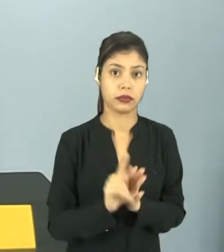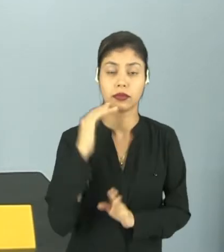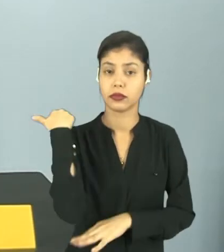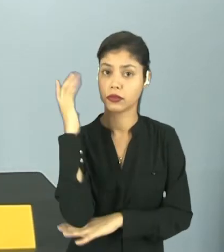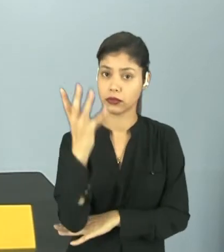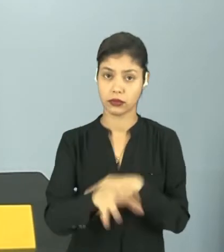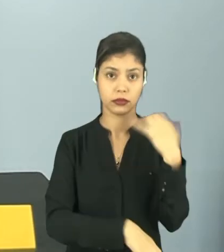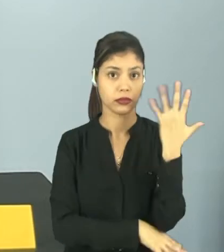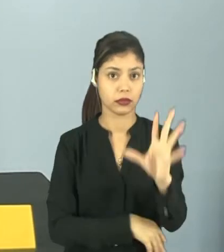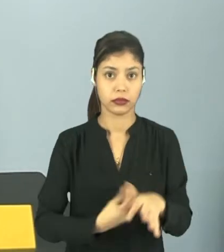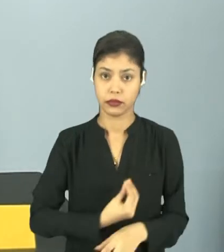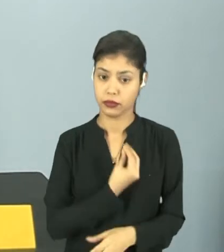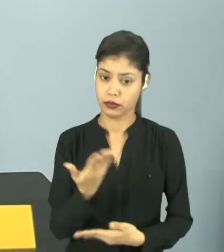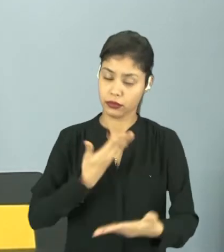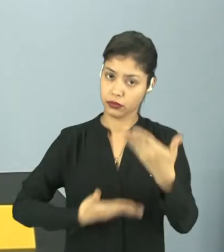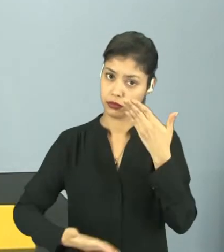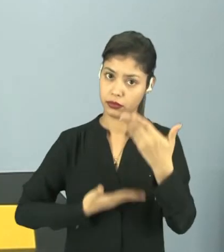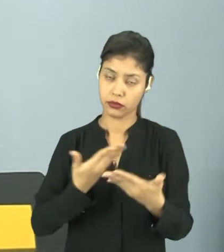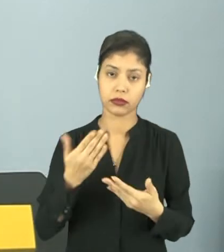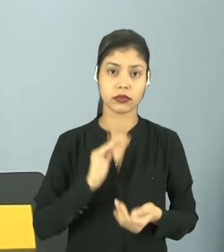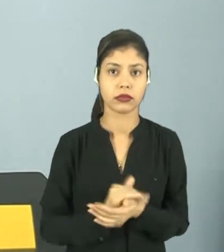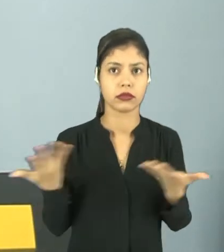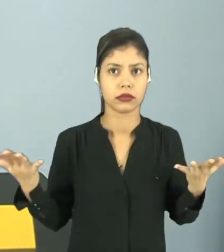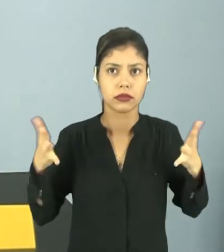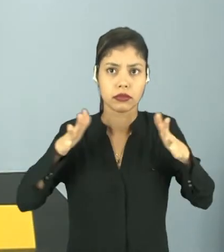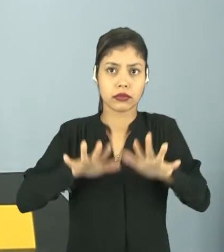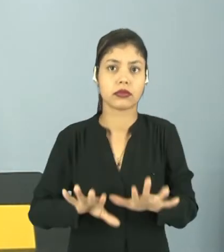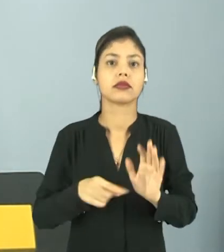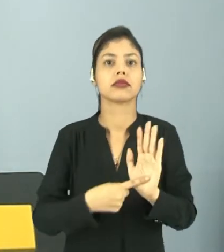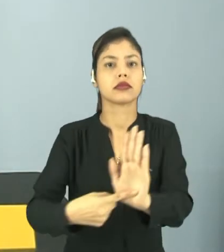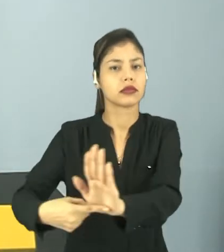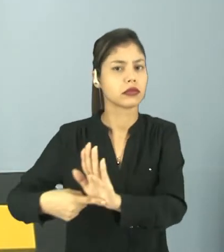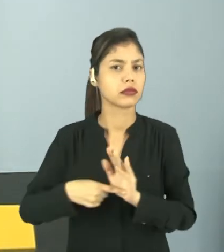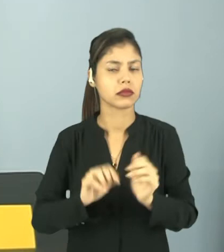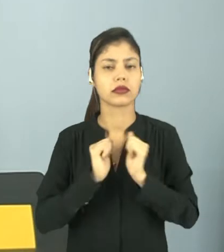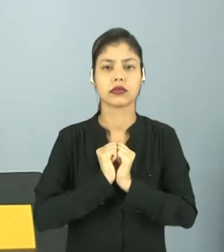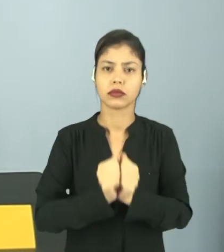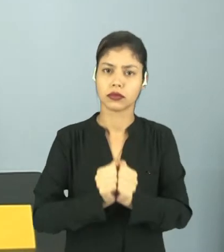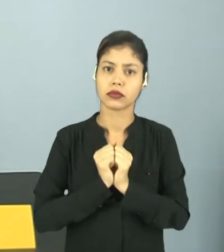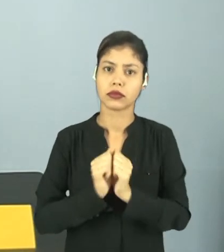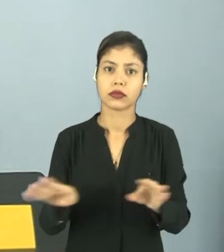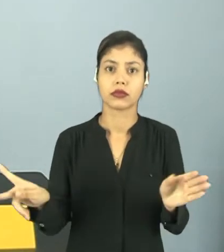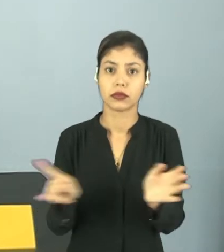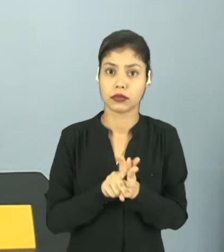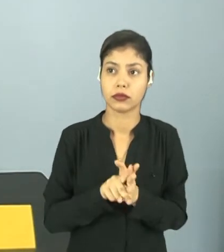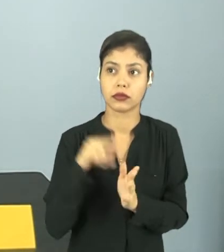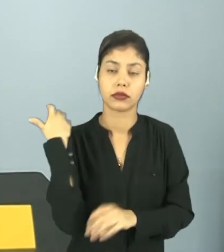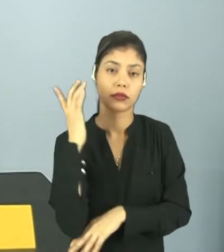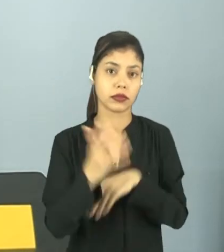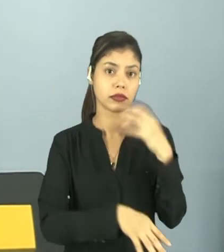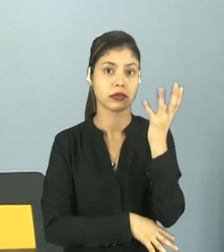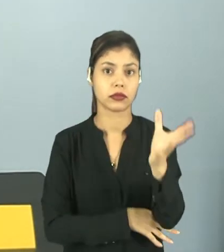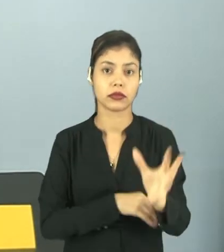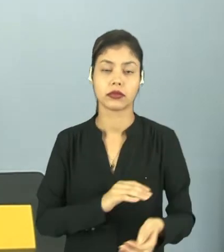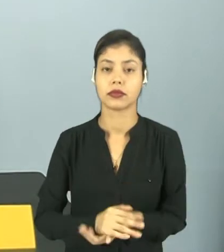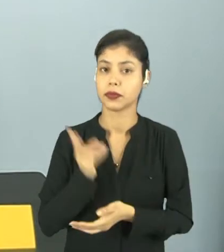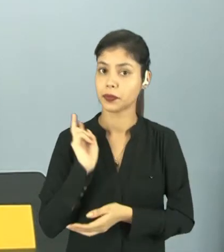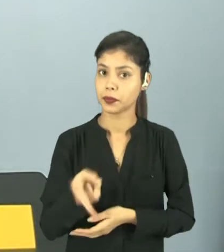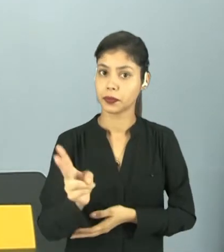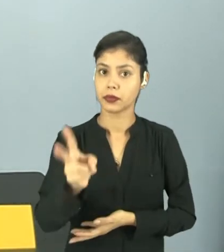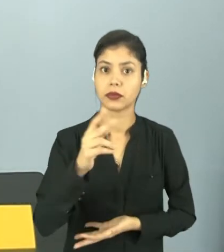natureza. Vivia em harmonia, tanto a forma de alimentar dos seres humanos, quanto a própria natureza. Vamos